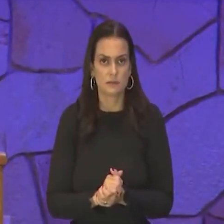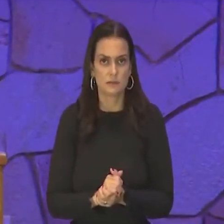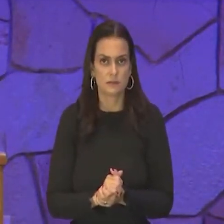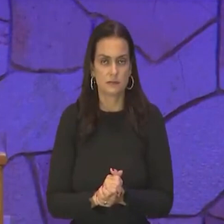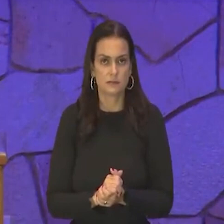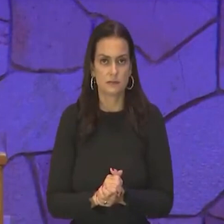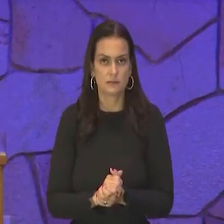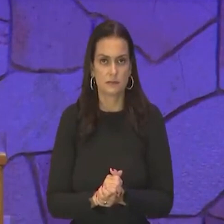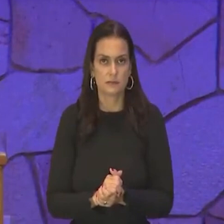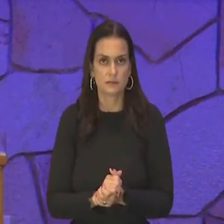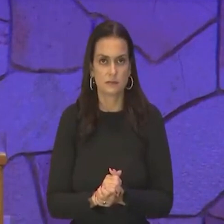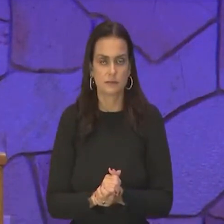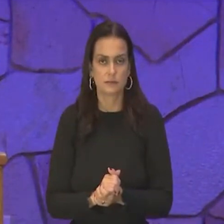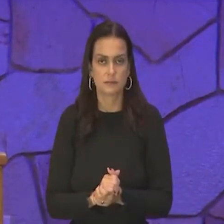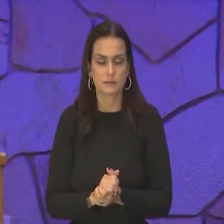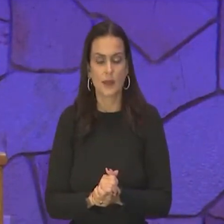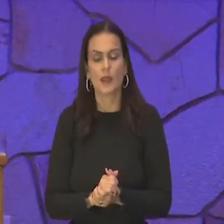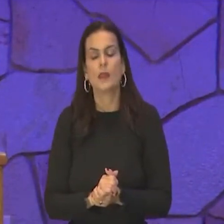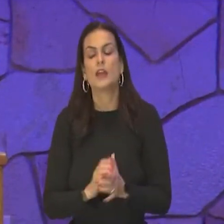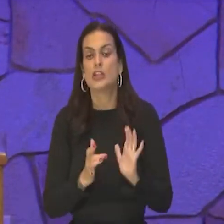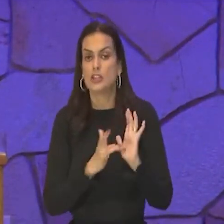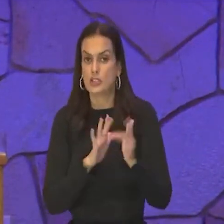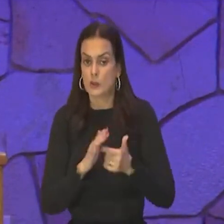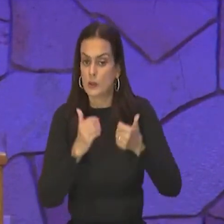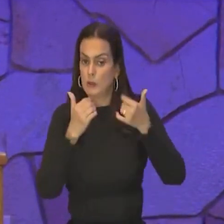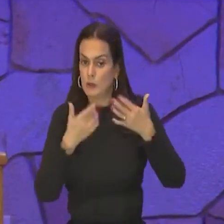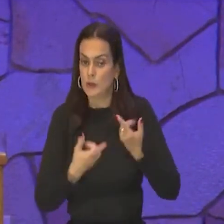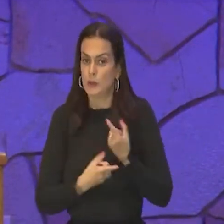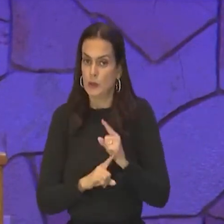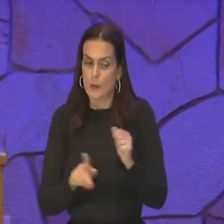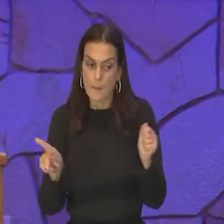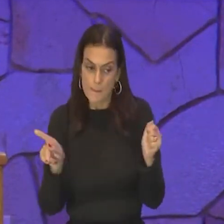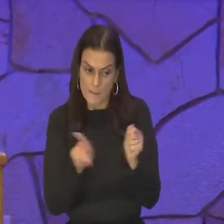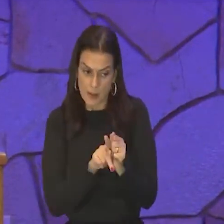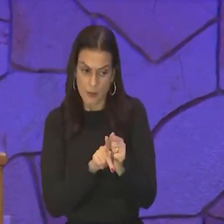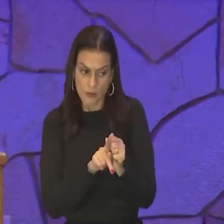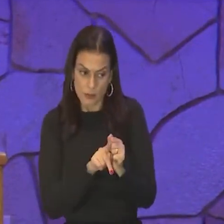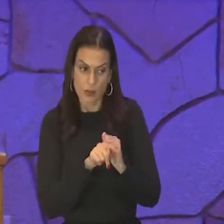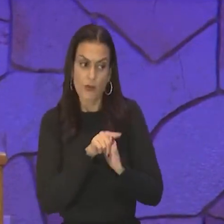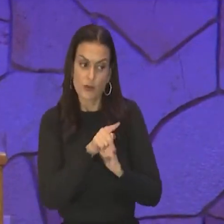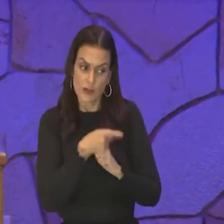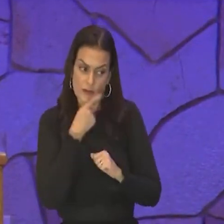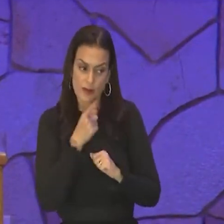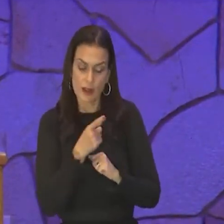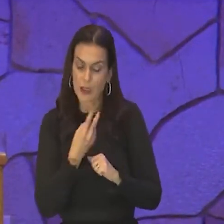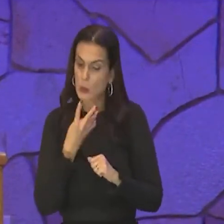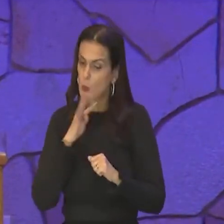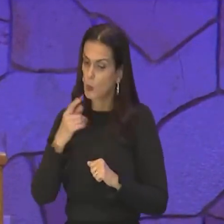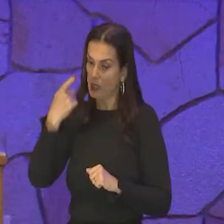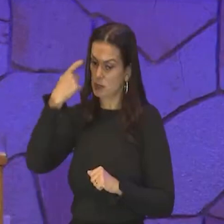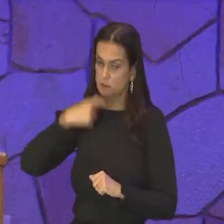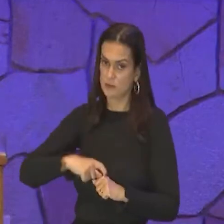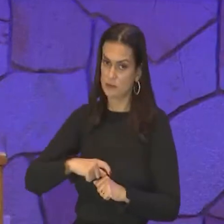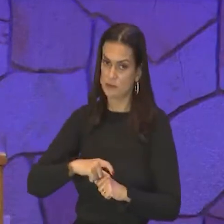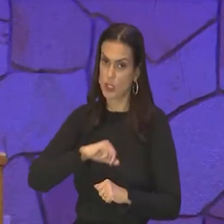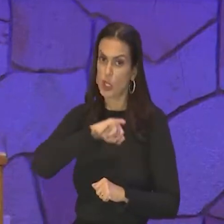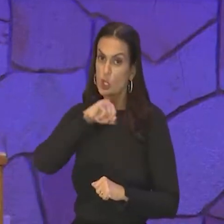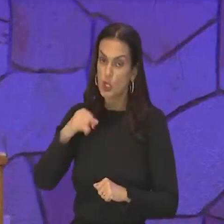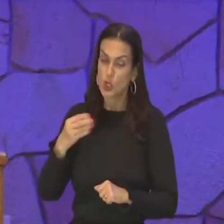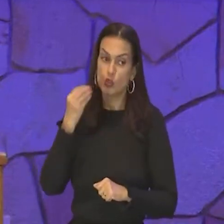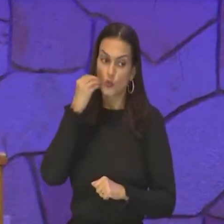Diante desta apresentação de Jesus aos seus discípulos, Pedro, você vai me negar. Judas, você vai me